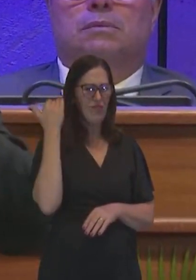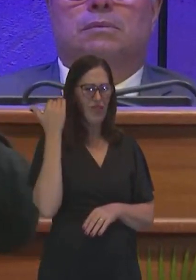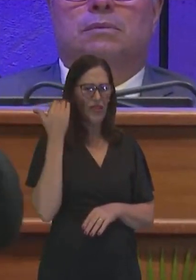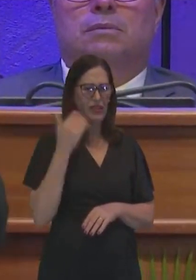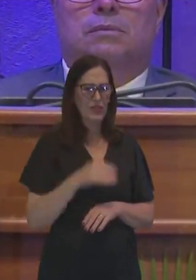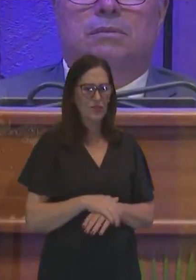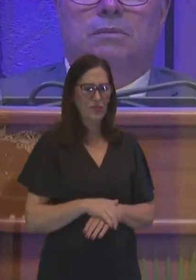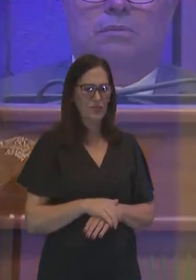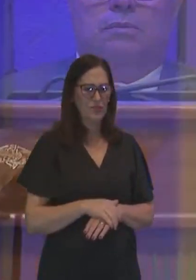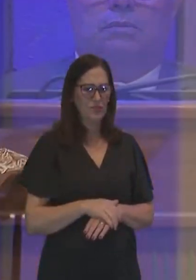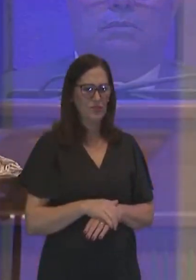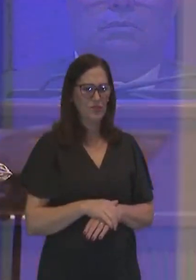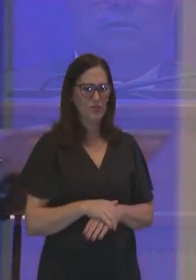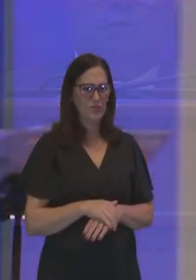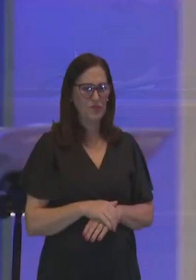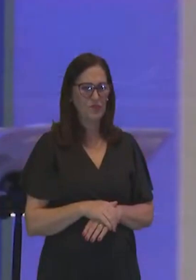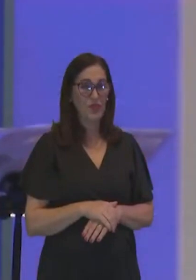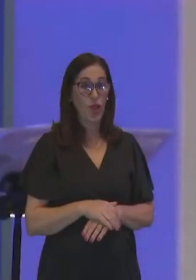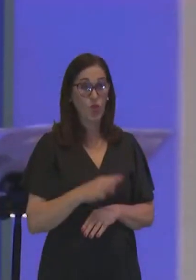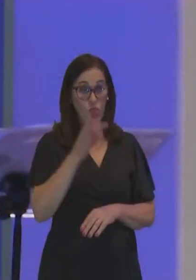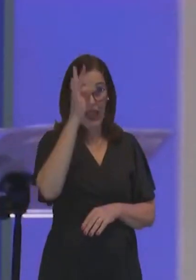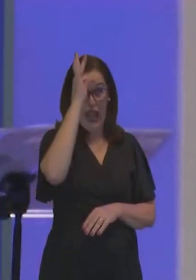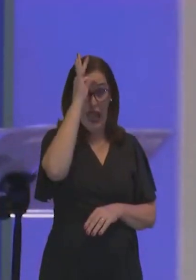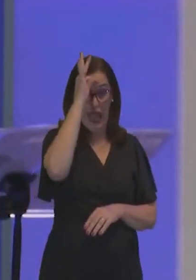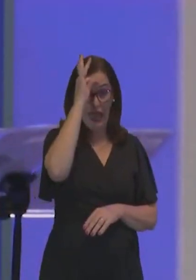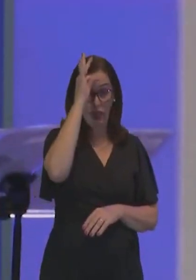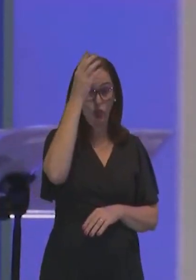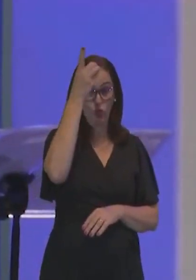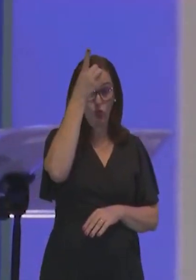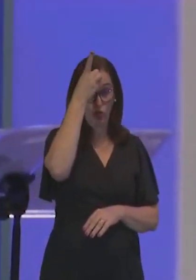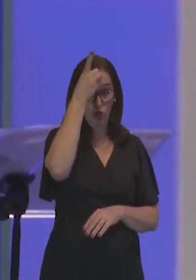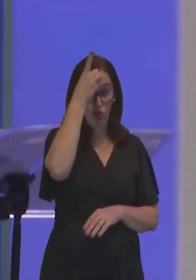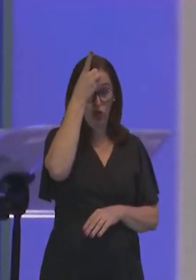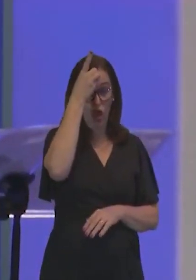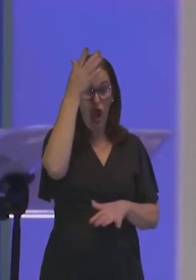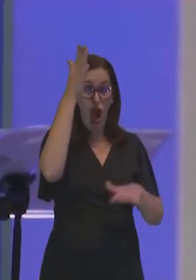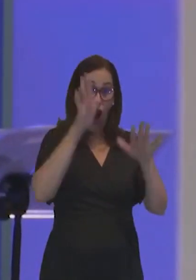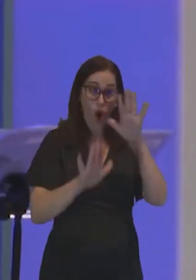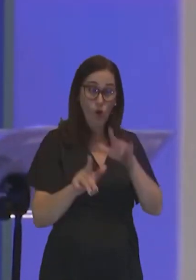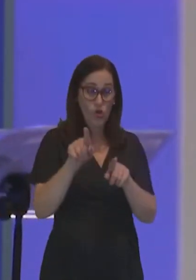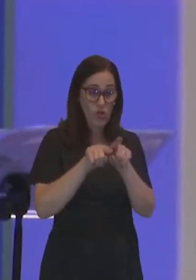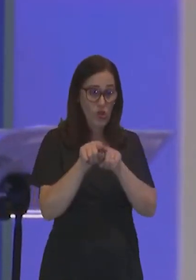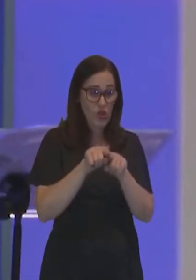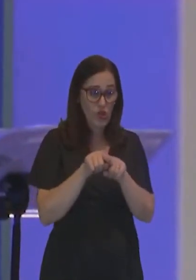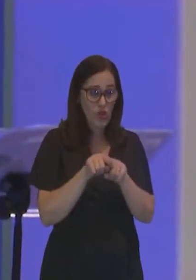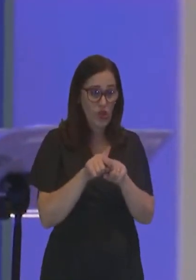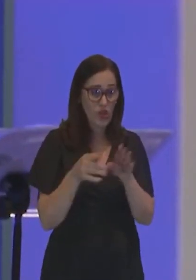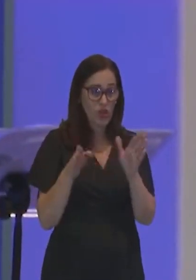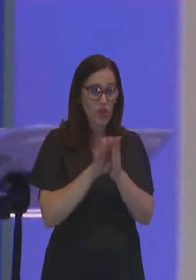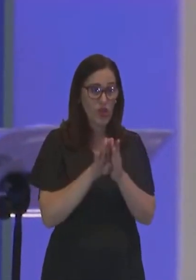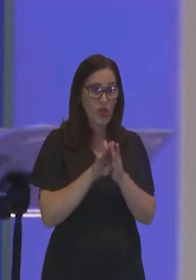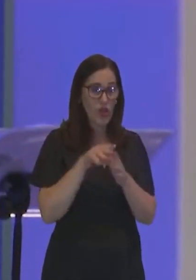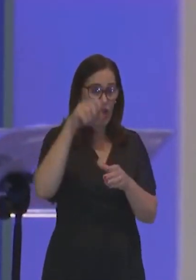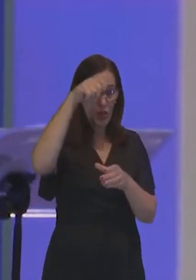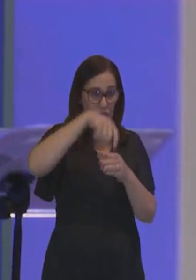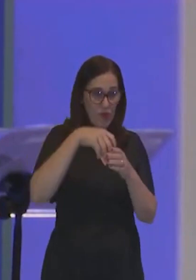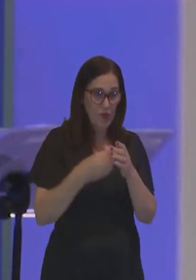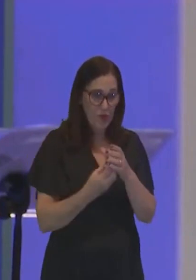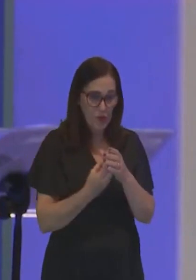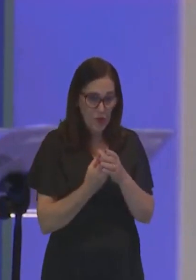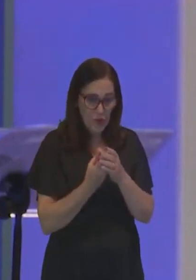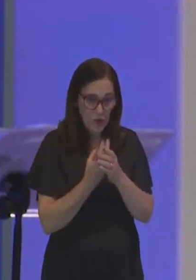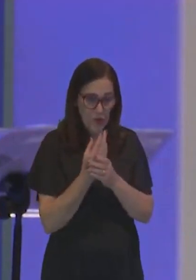respeito dos talentos? Alguns irmãos da igreja chegaram em casa e plantaram